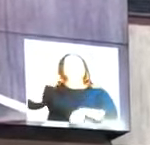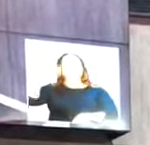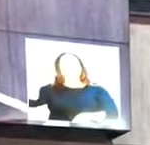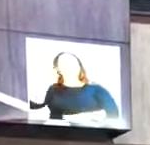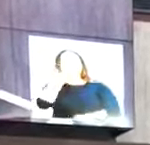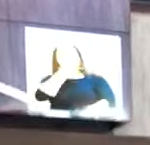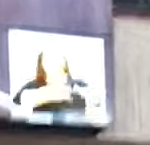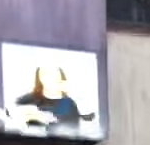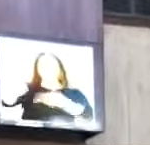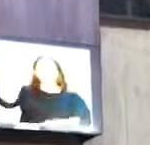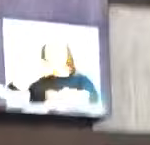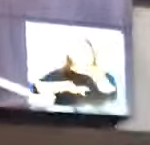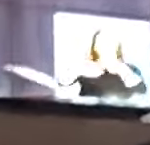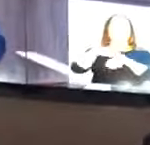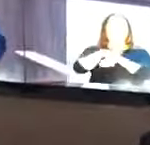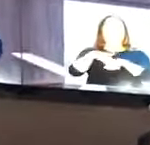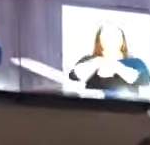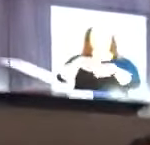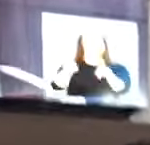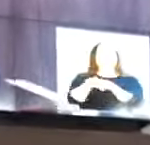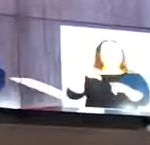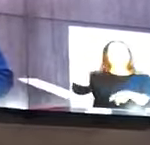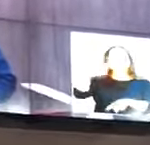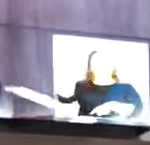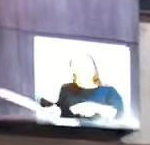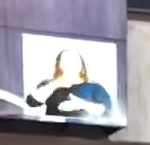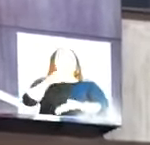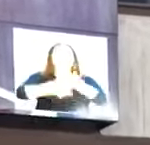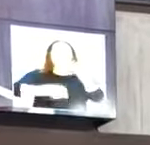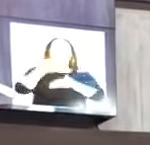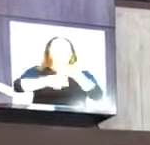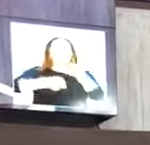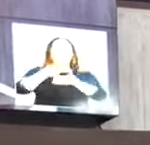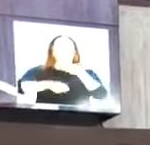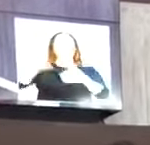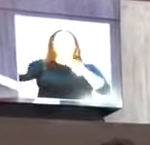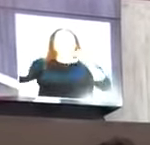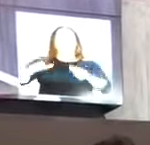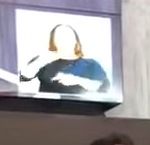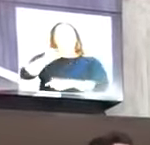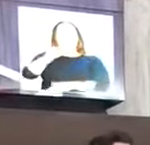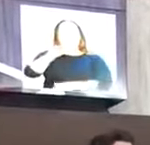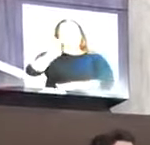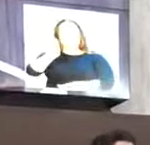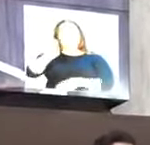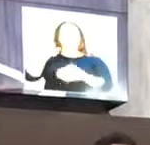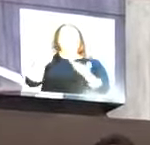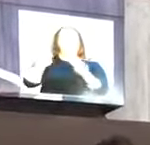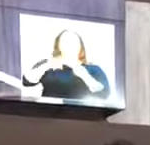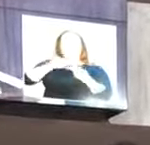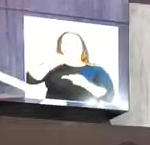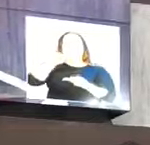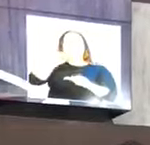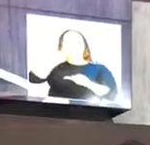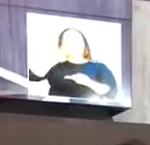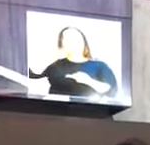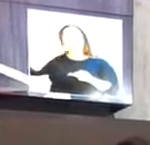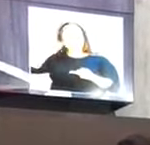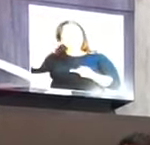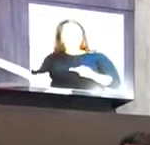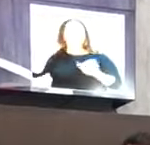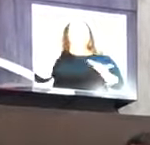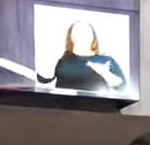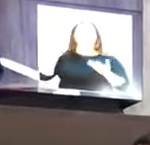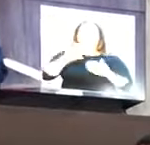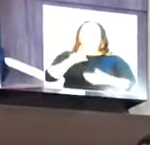conversando com os advogados que militam em toda a região, com os governos da cabeça da Pava. E todos eles